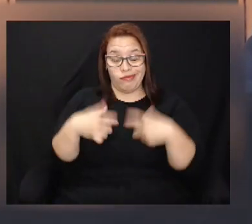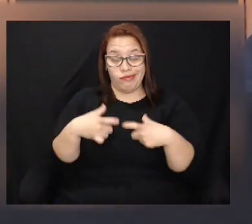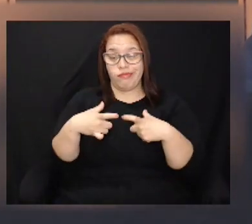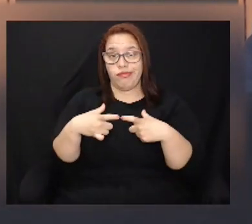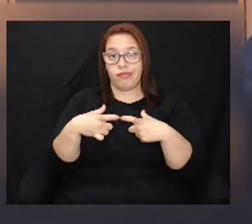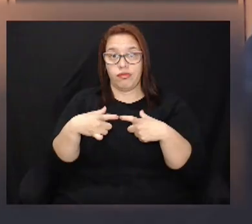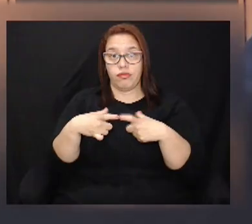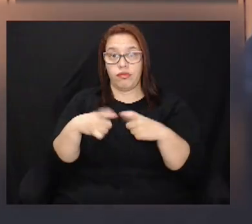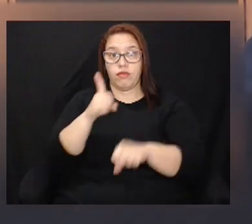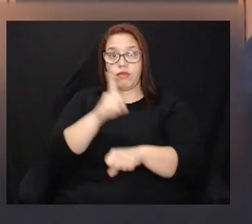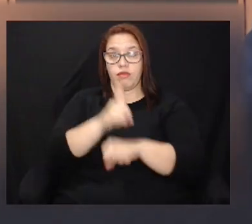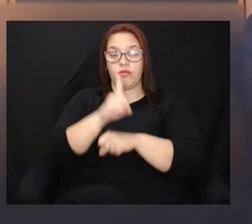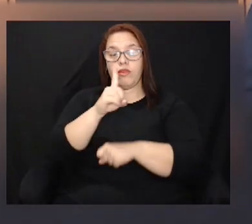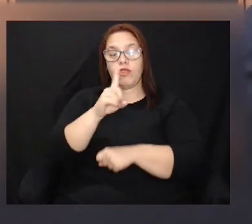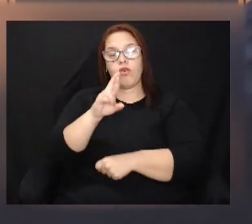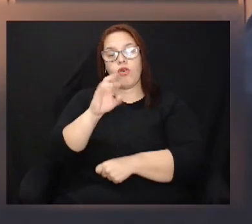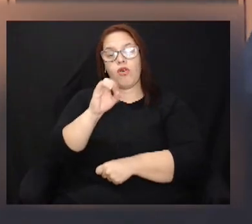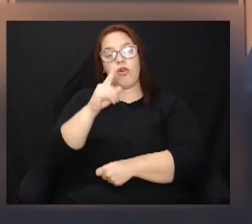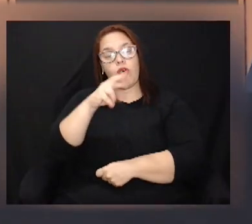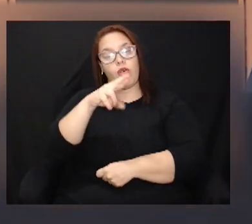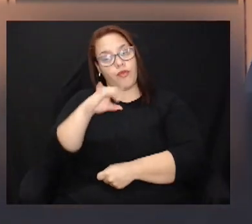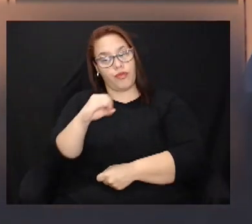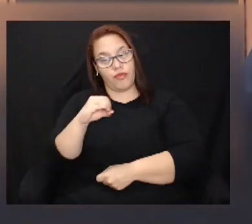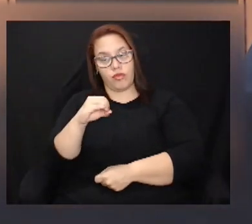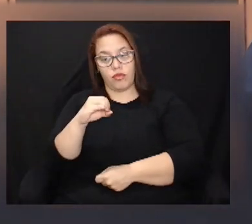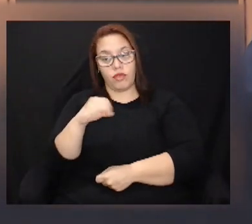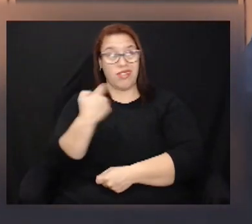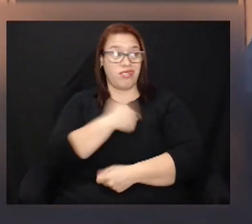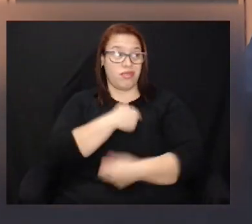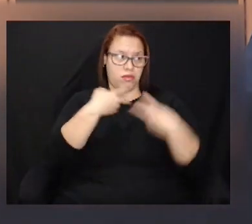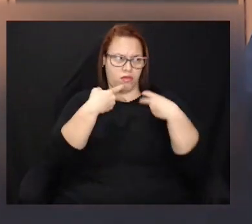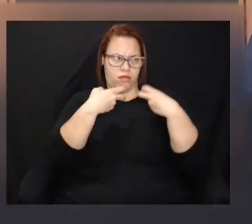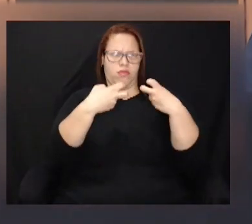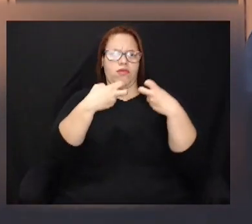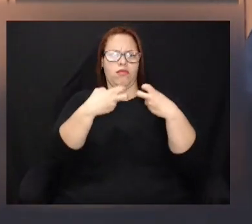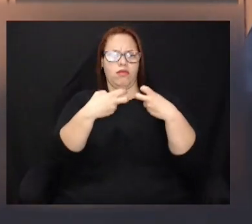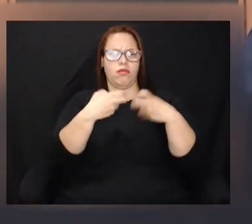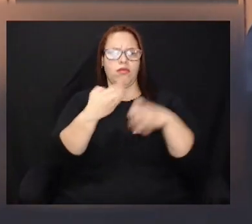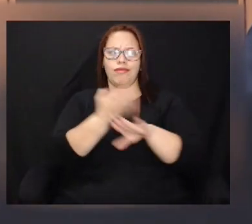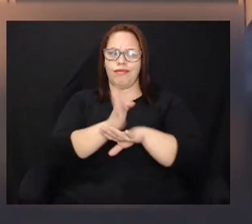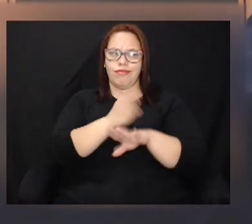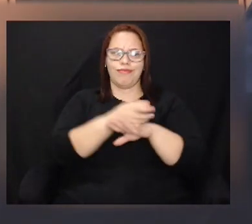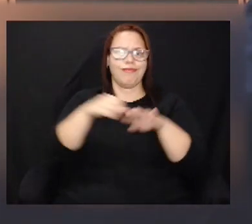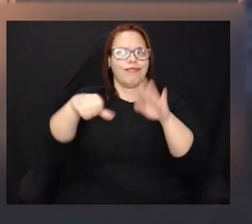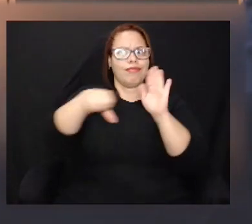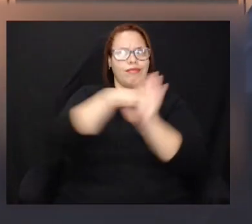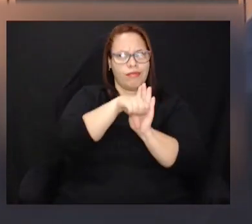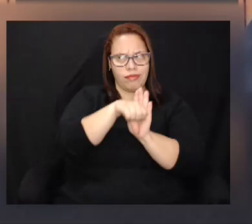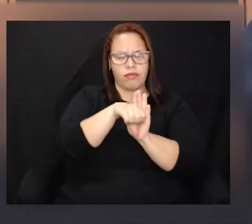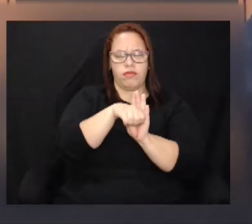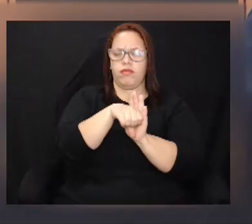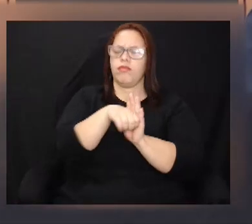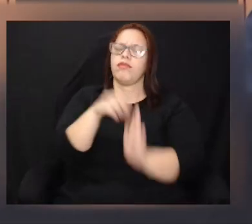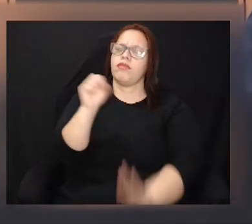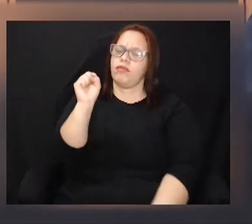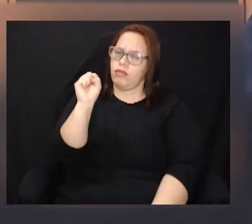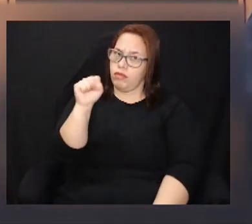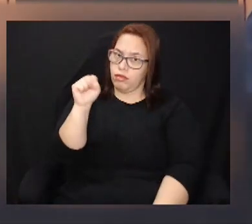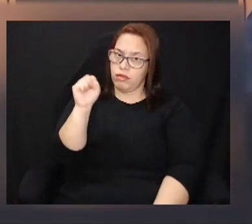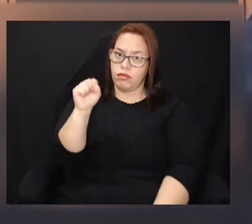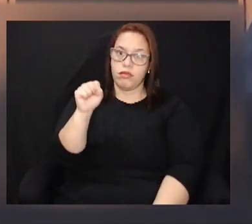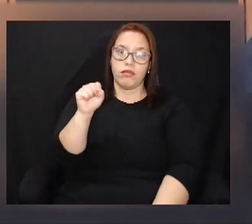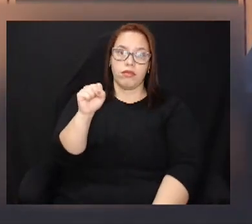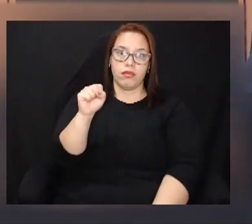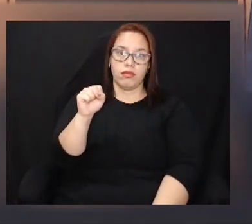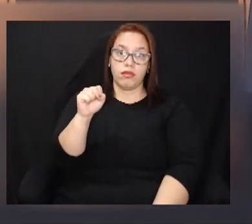muito bem colocou, um ambiente em que a gente percebe a existência de práticas criminosas. E isso, sim, nos põe